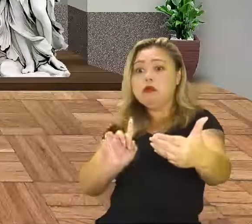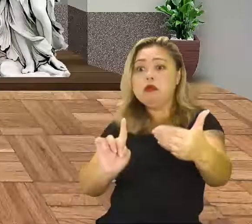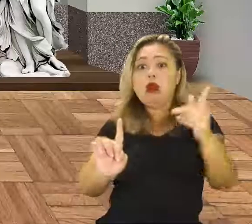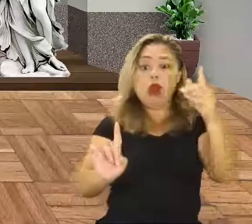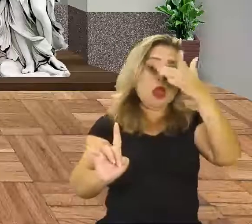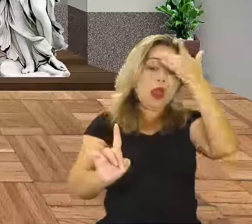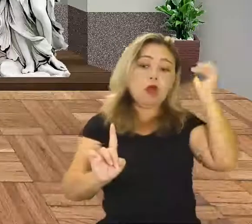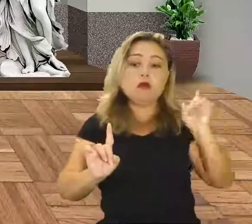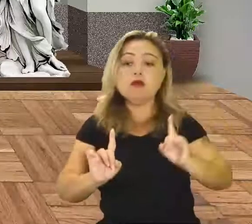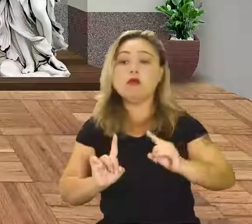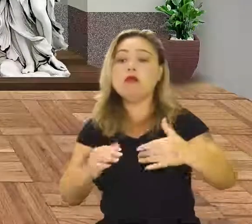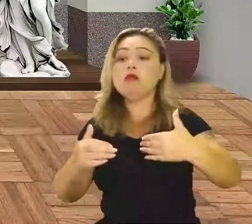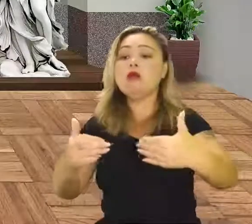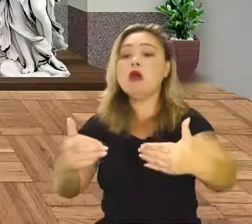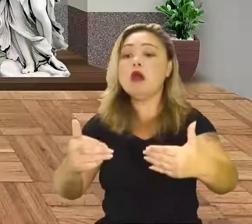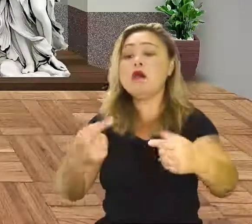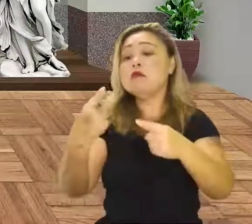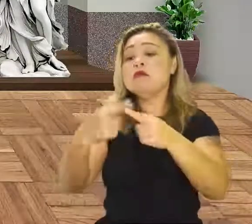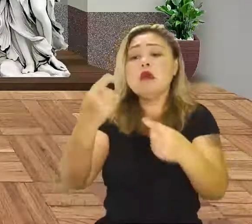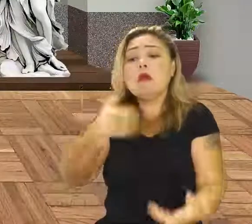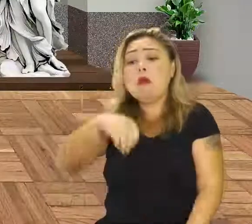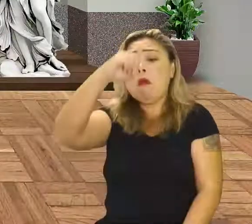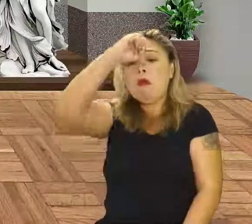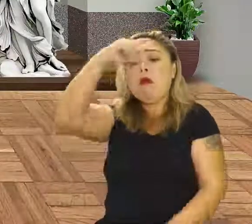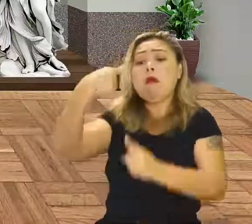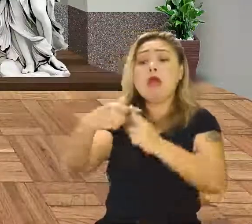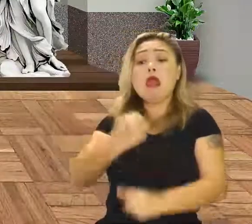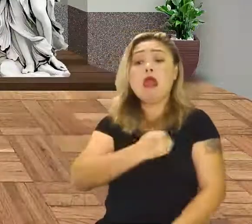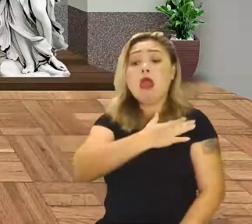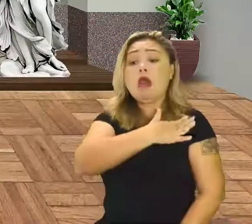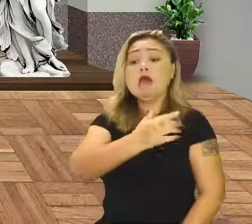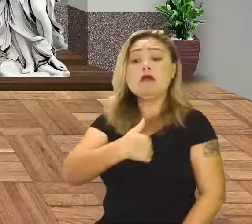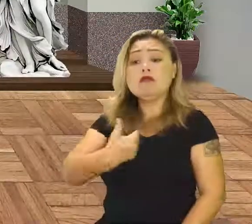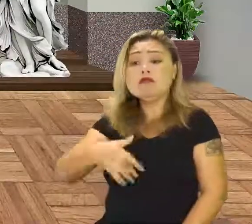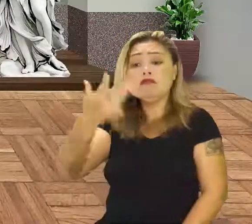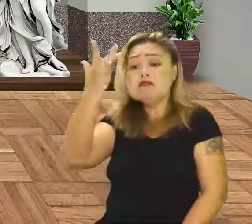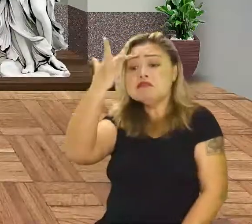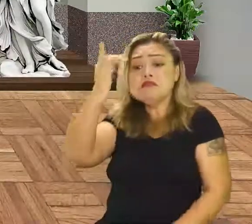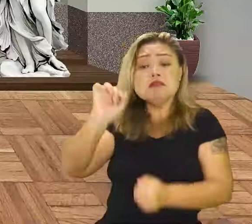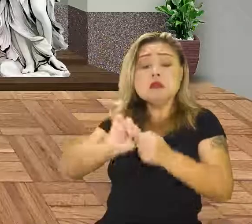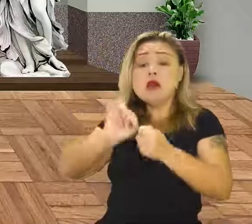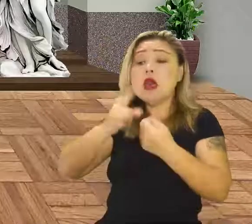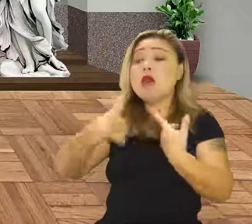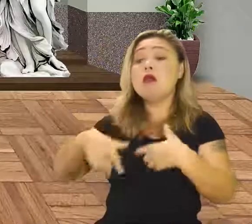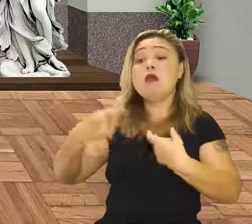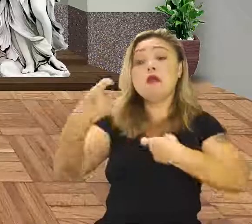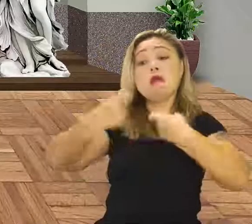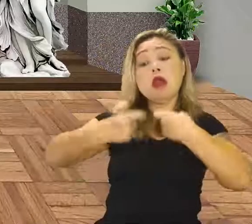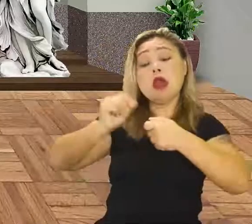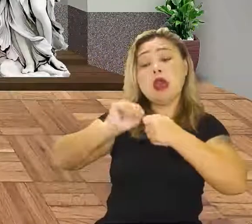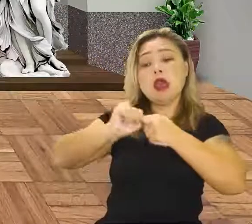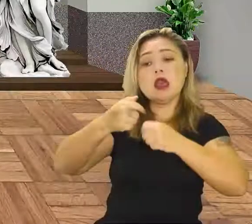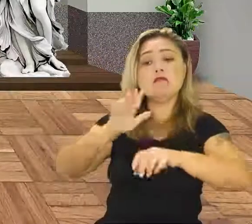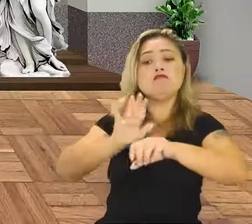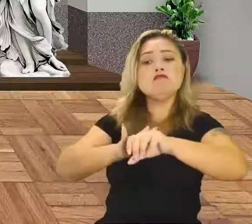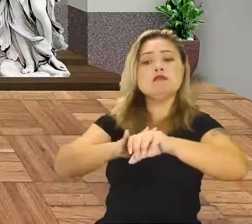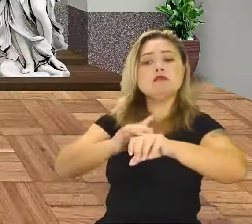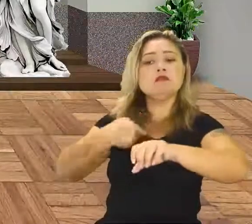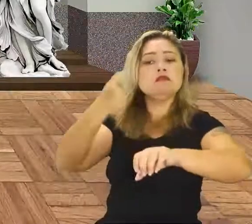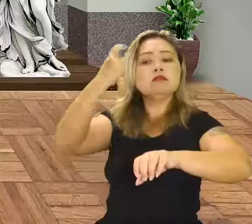tinham travado esse fronte. É uma guerra inexplicável, uma guerra ideológica, uma